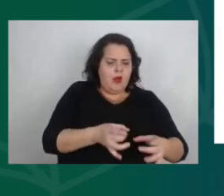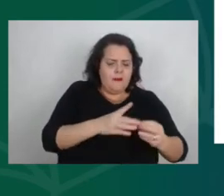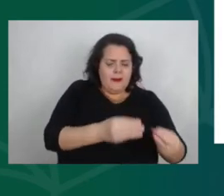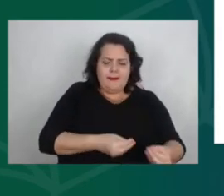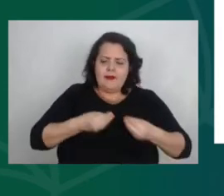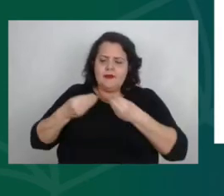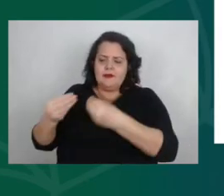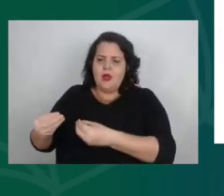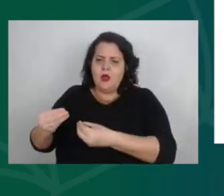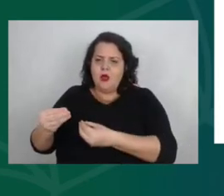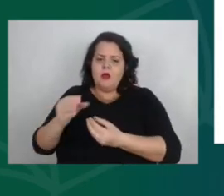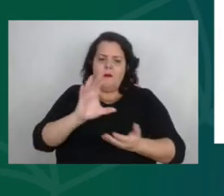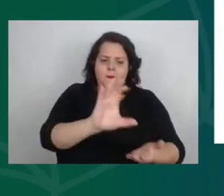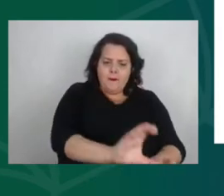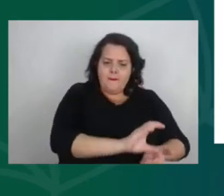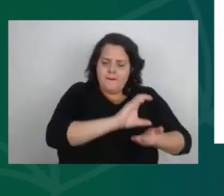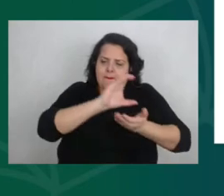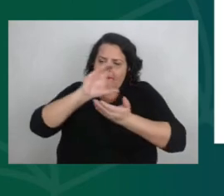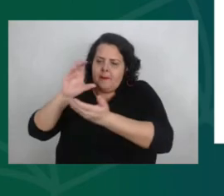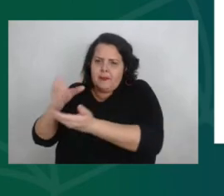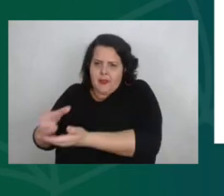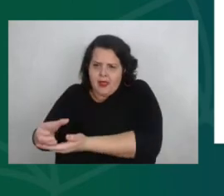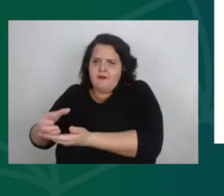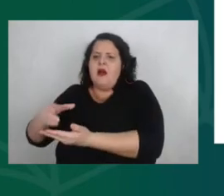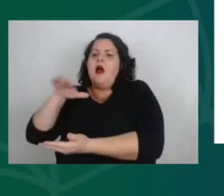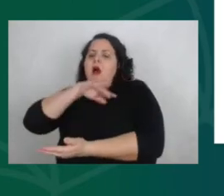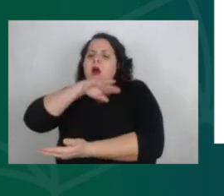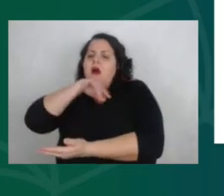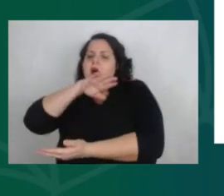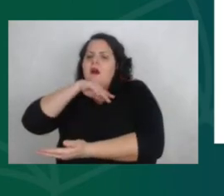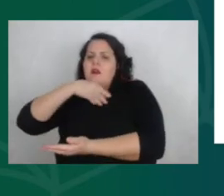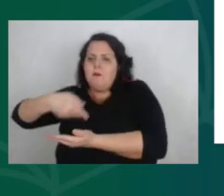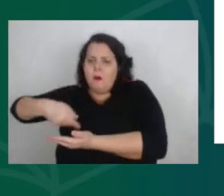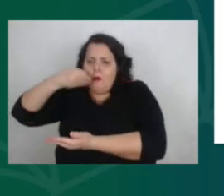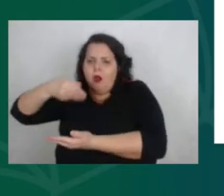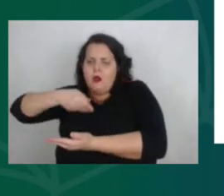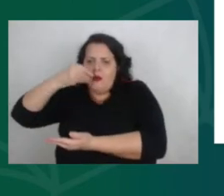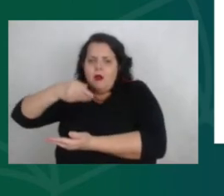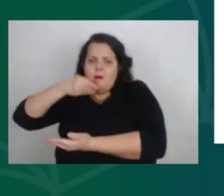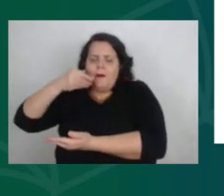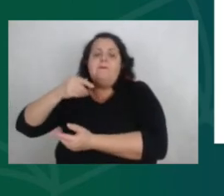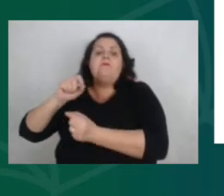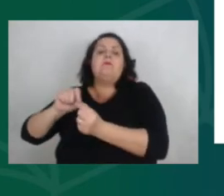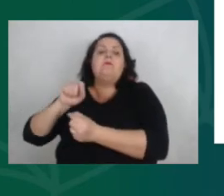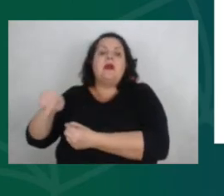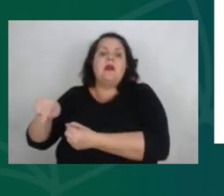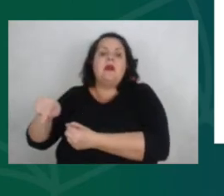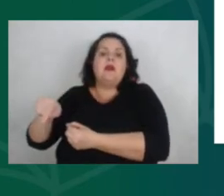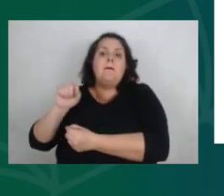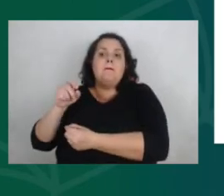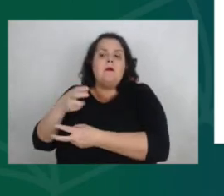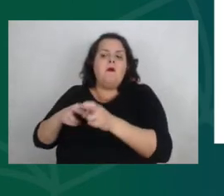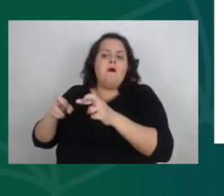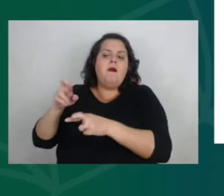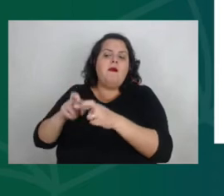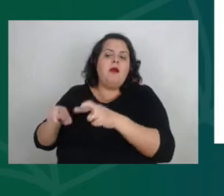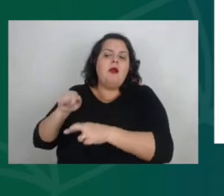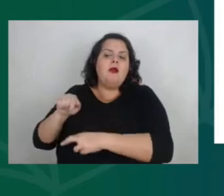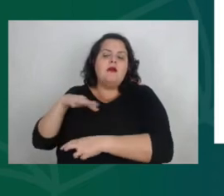dias, fazendo com que houvesse uma exposição em diversas doses e pudéssemos então avaliar os seus